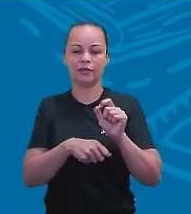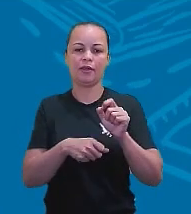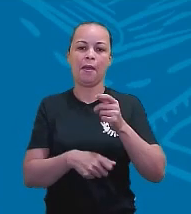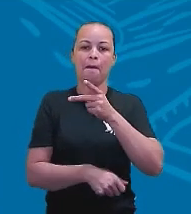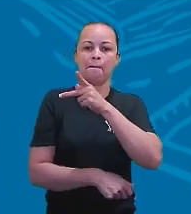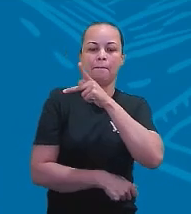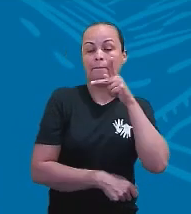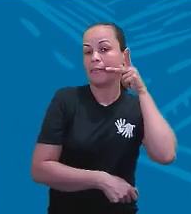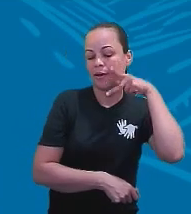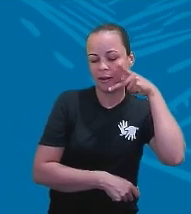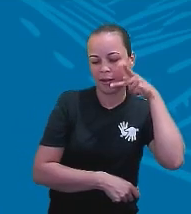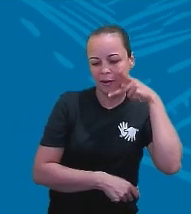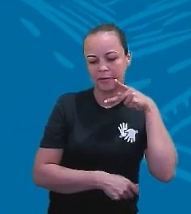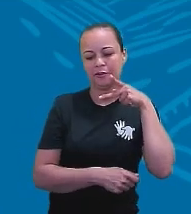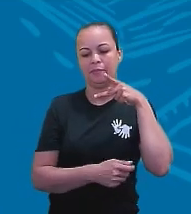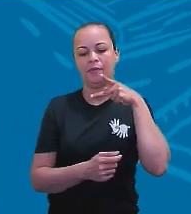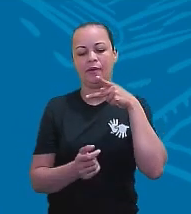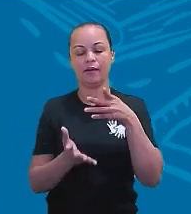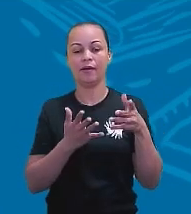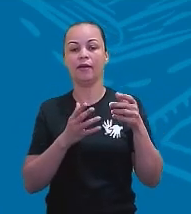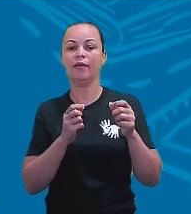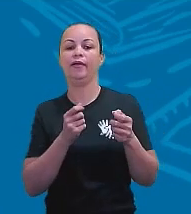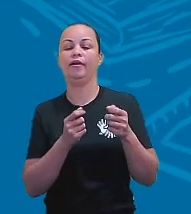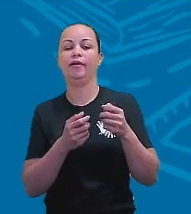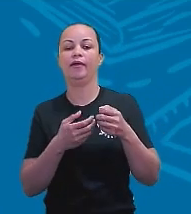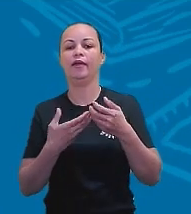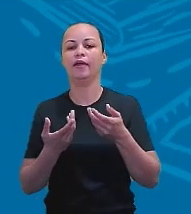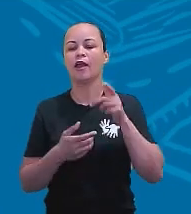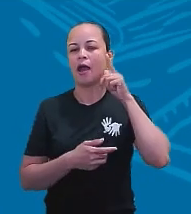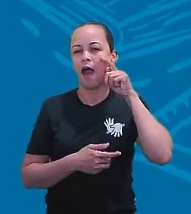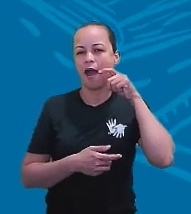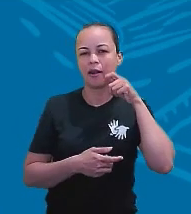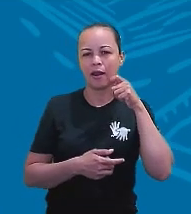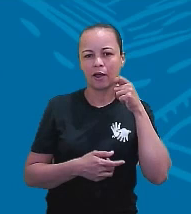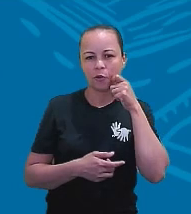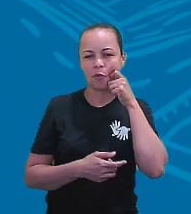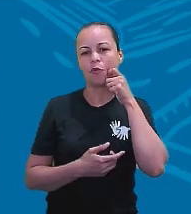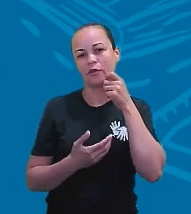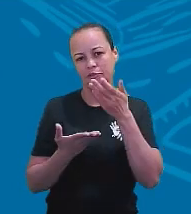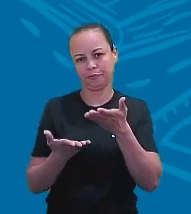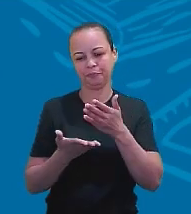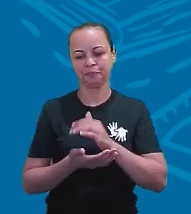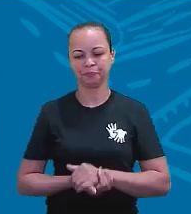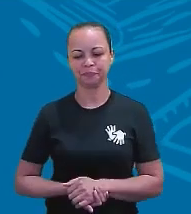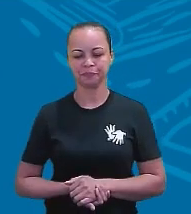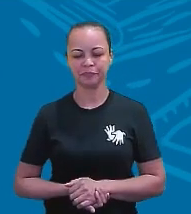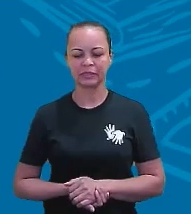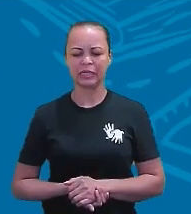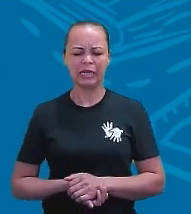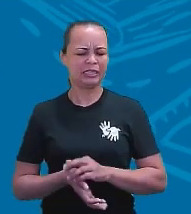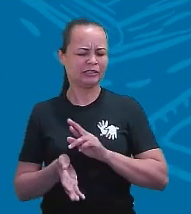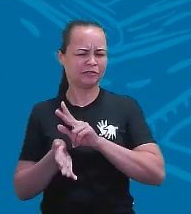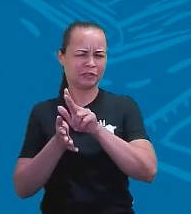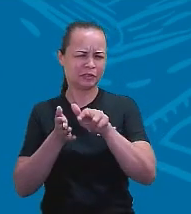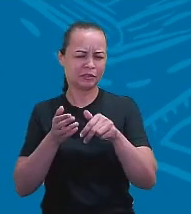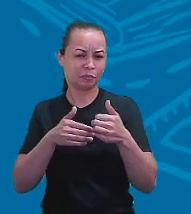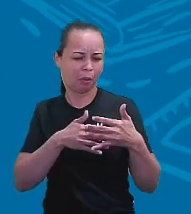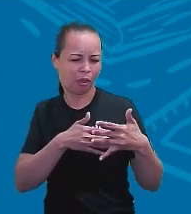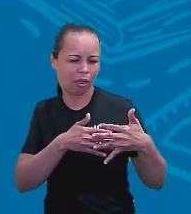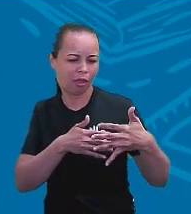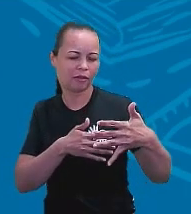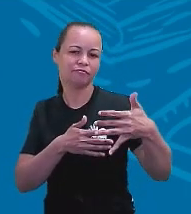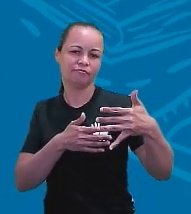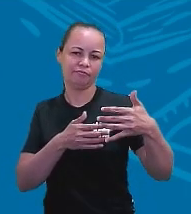Então, tiveram muitas coisas aí para serem feitas. Muito tempo se levou,